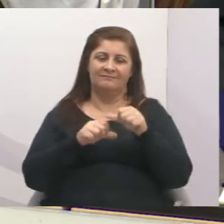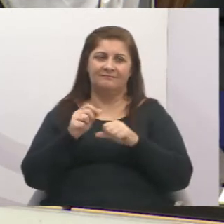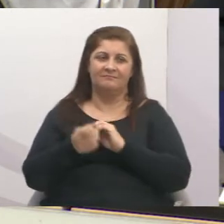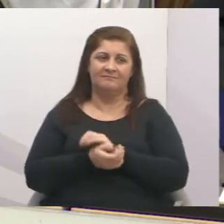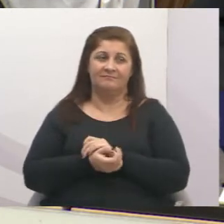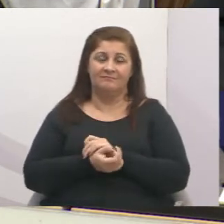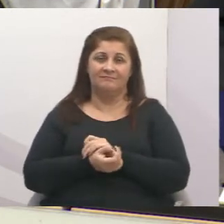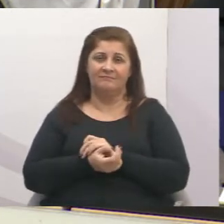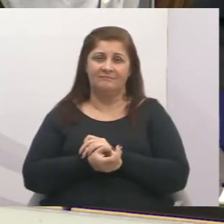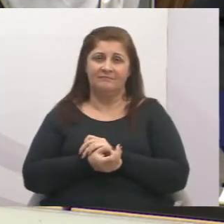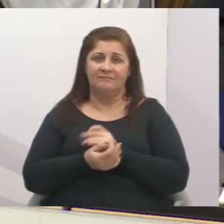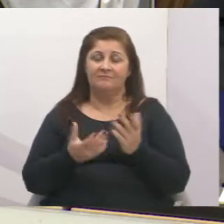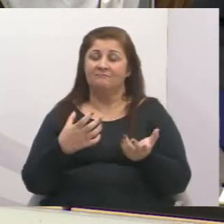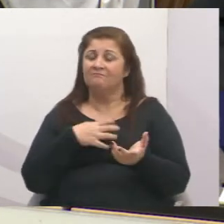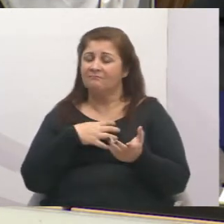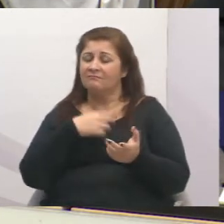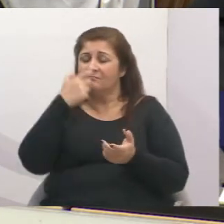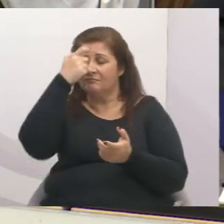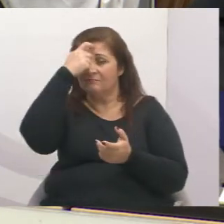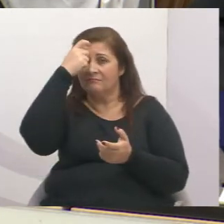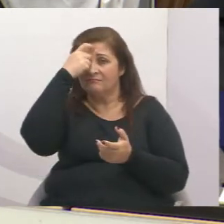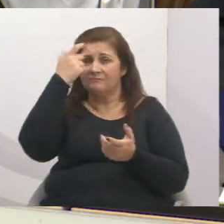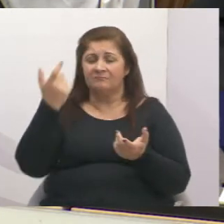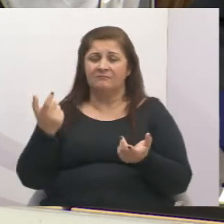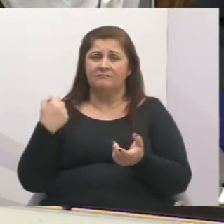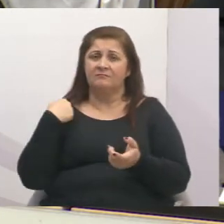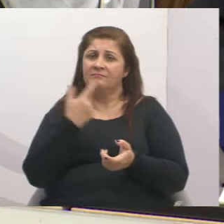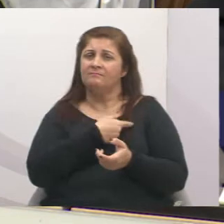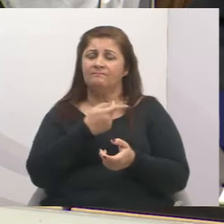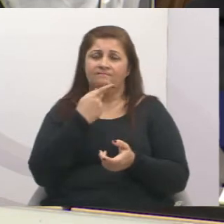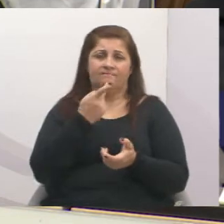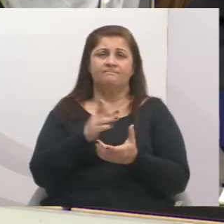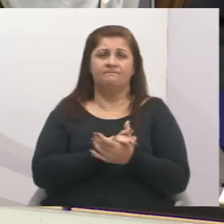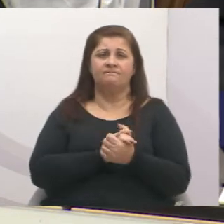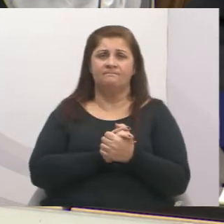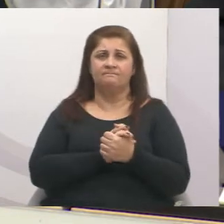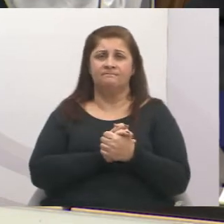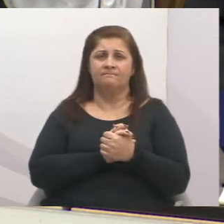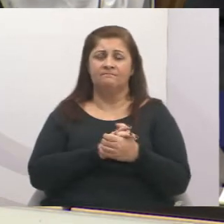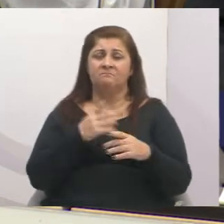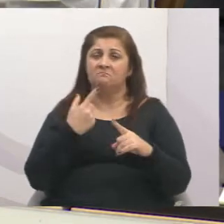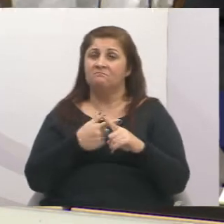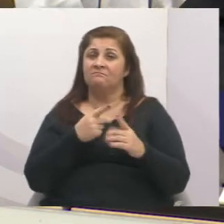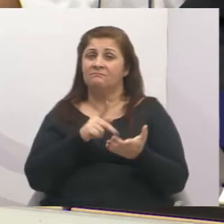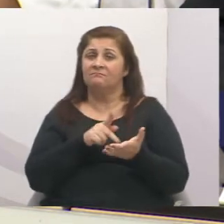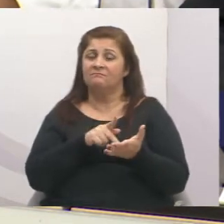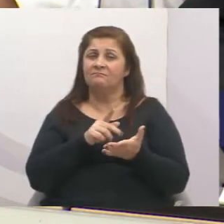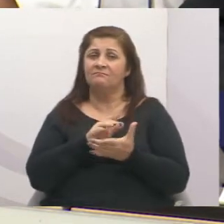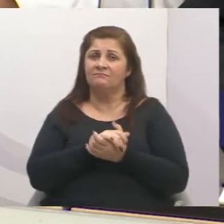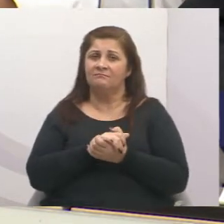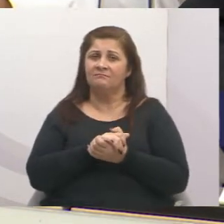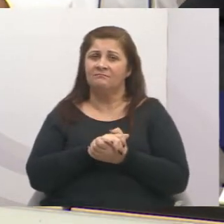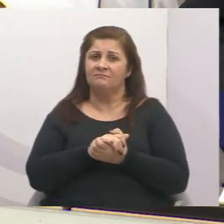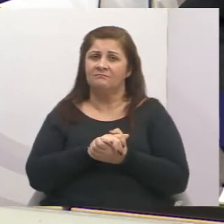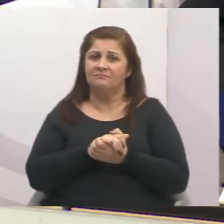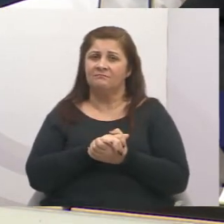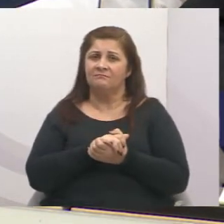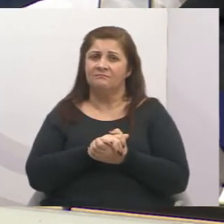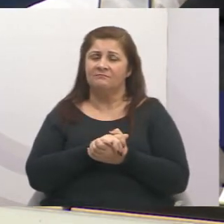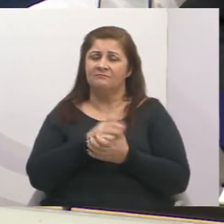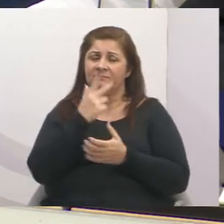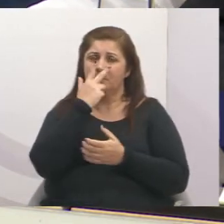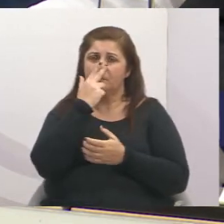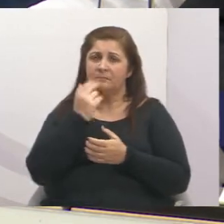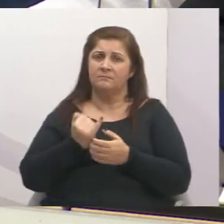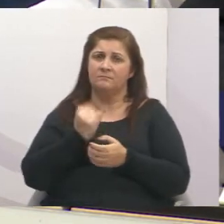eu acho que de uma forma muito madura que a gente traz a discussão dessa reforma, porque na realidade, né, aqui, eu acho